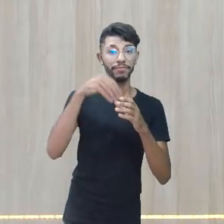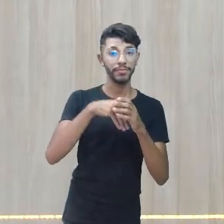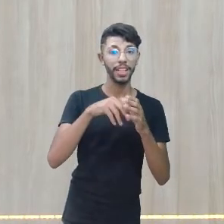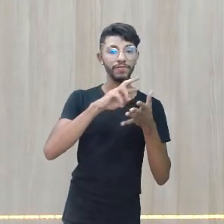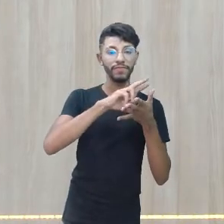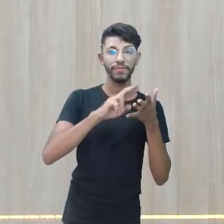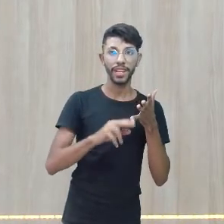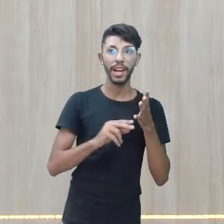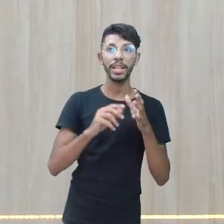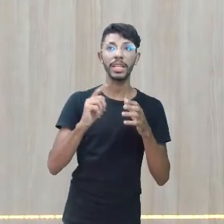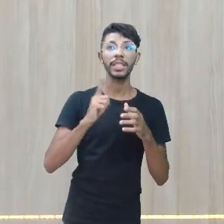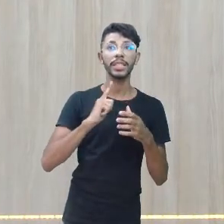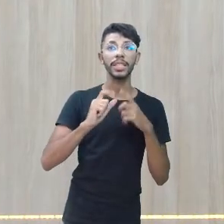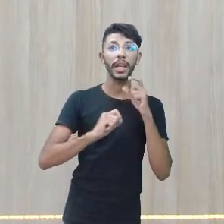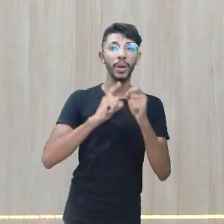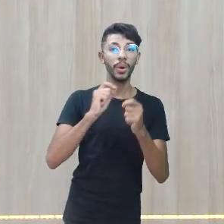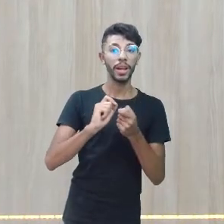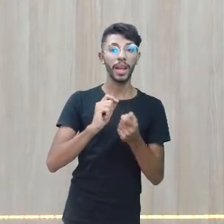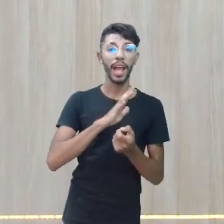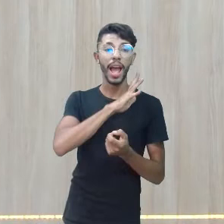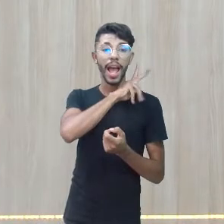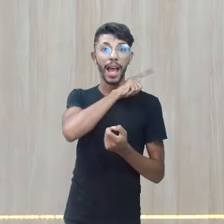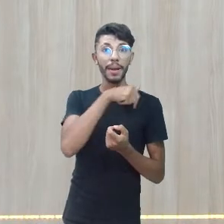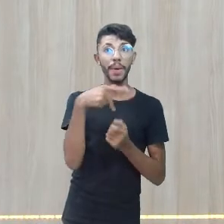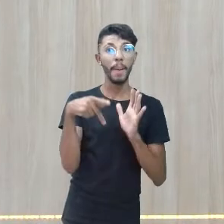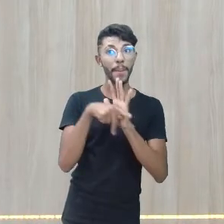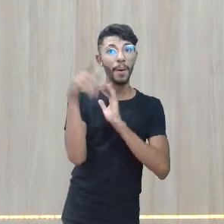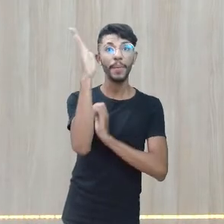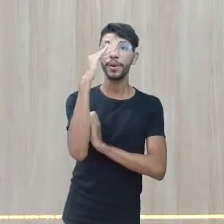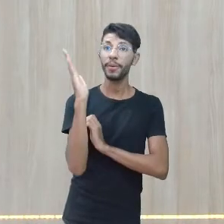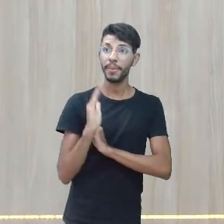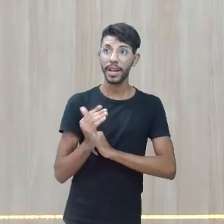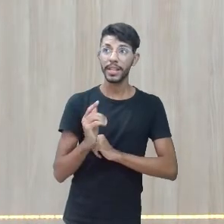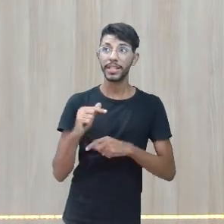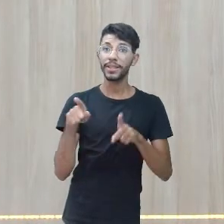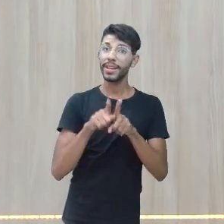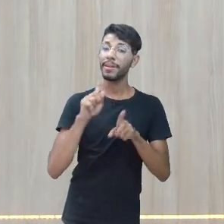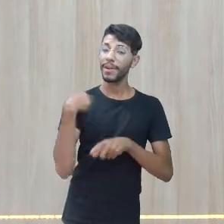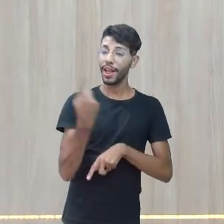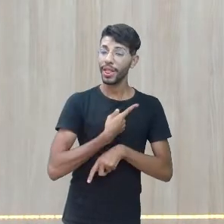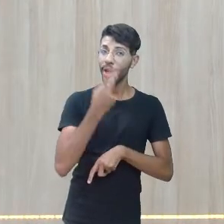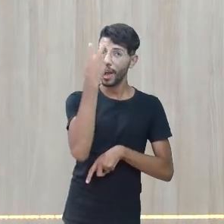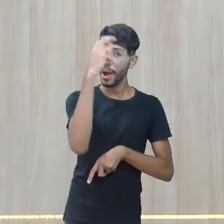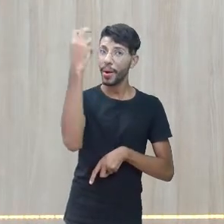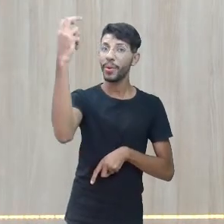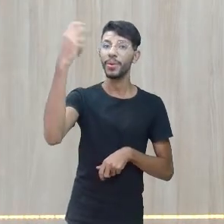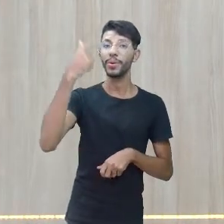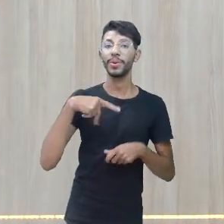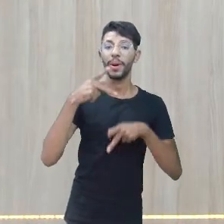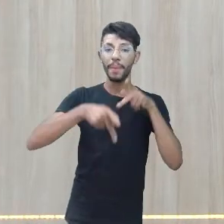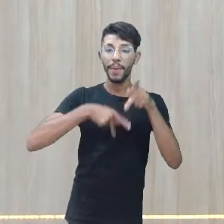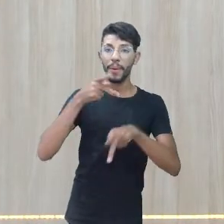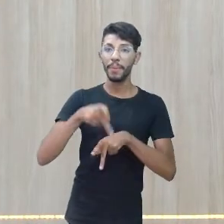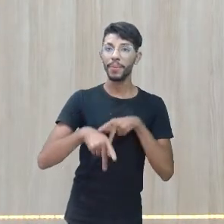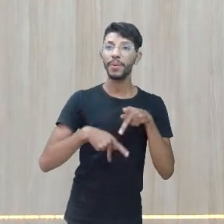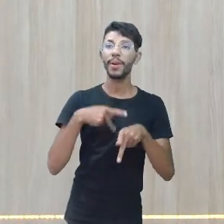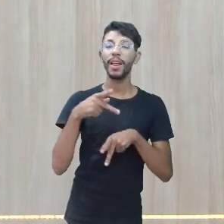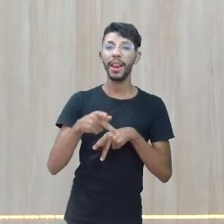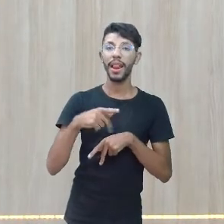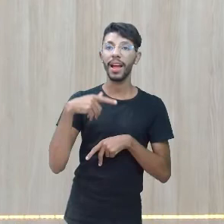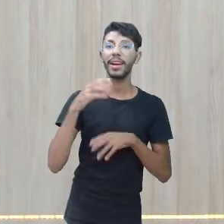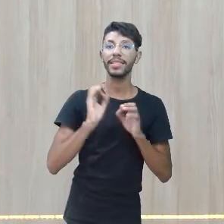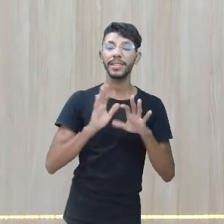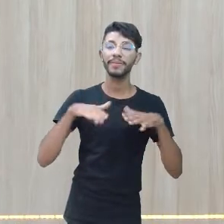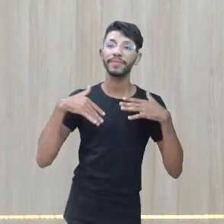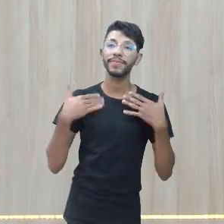trouxe animais bem brasileiros da nossa fauna e da nossa cultura popular nacional. Então, ele insere,